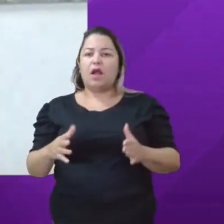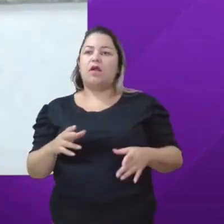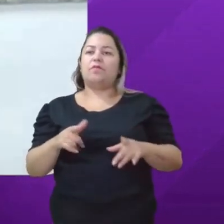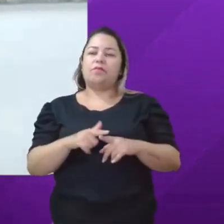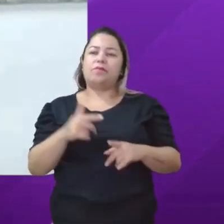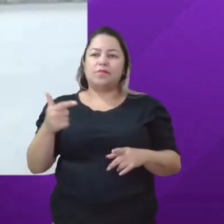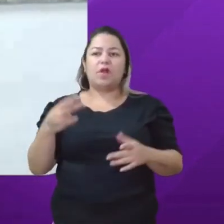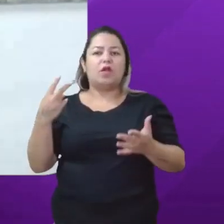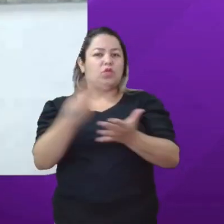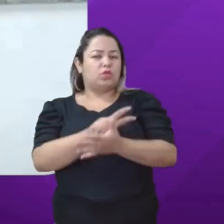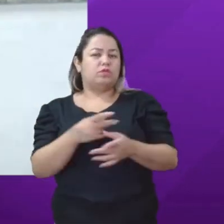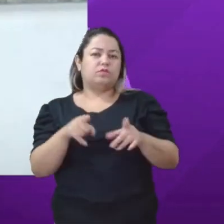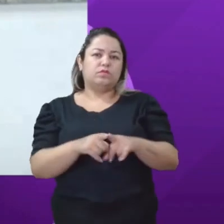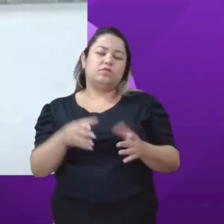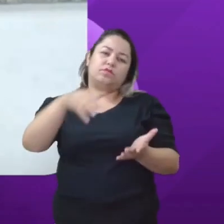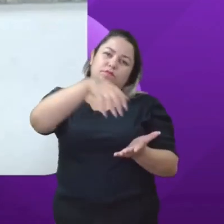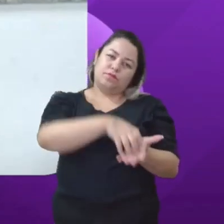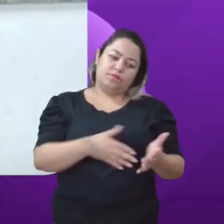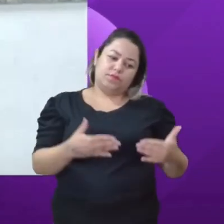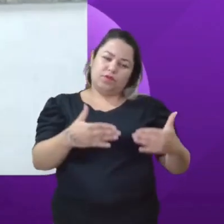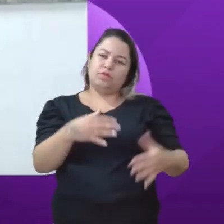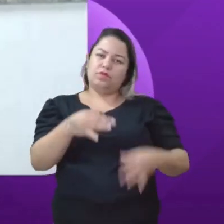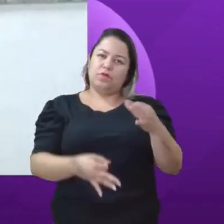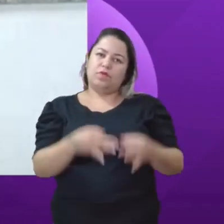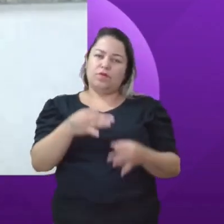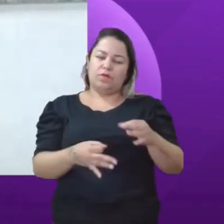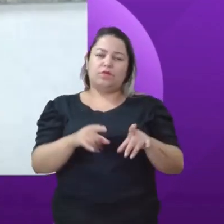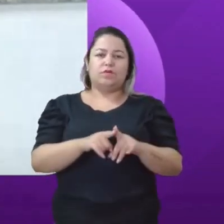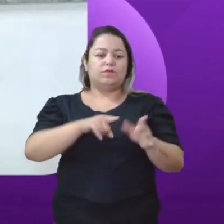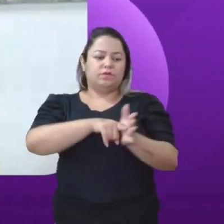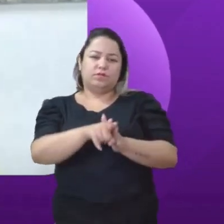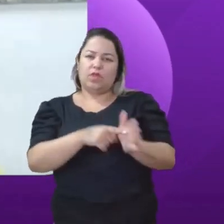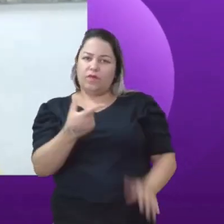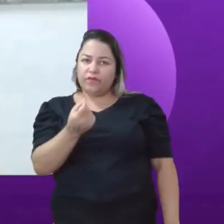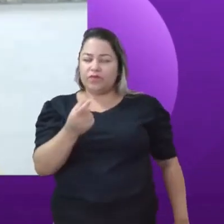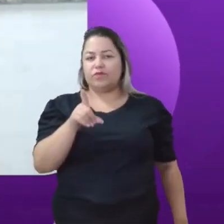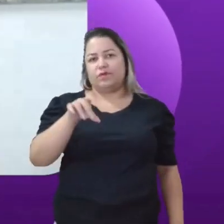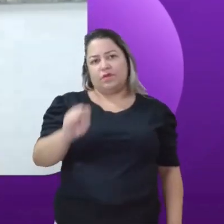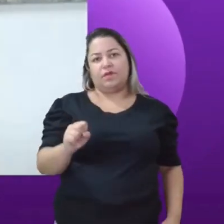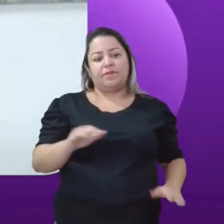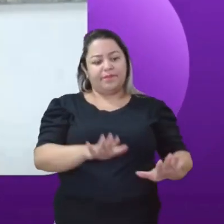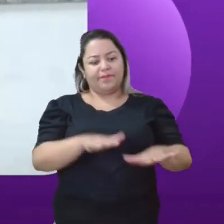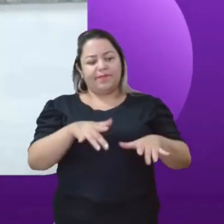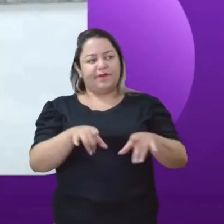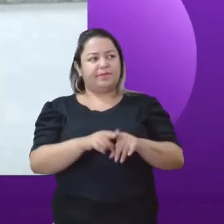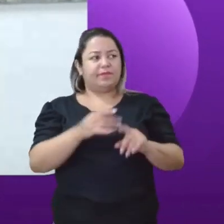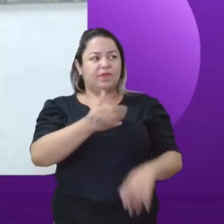pública, que aconteceu na sede do Ministério da Justiça, consulta pública que se estendeu ao longo de 20 dias, a audiência